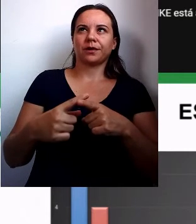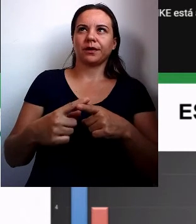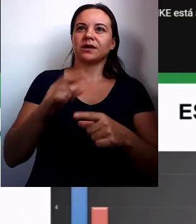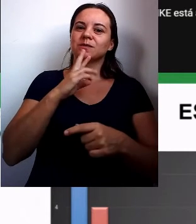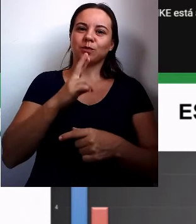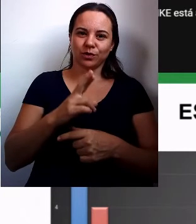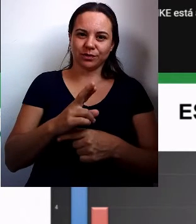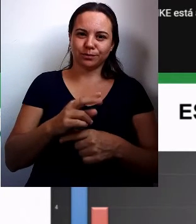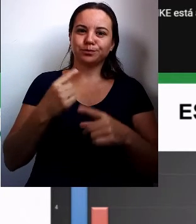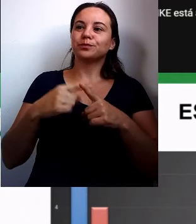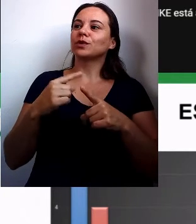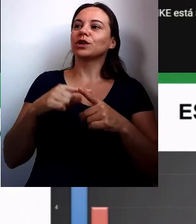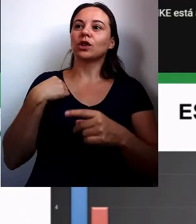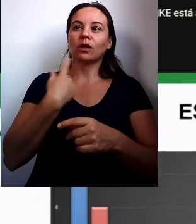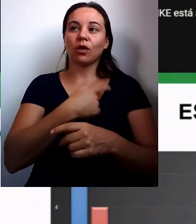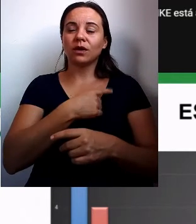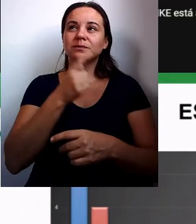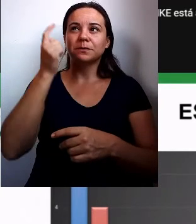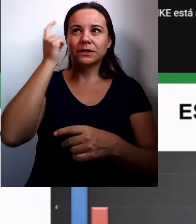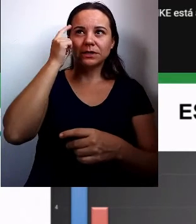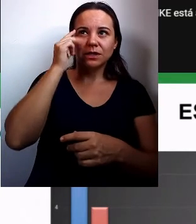sala de aula, né?